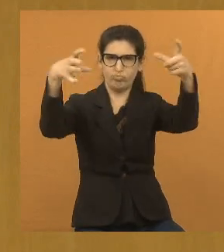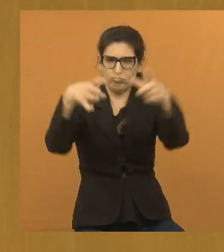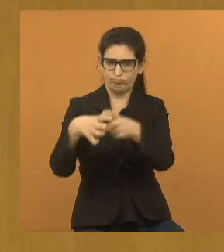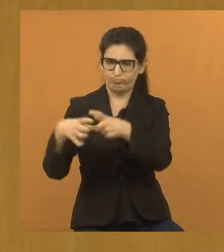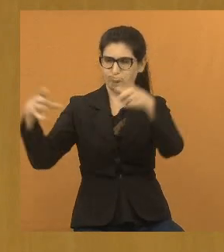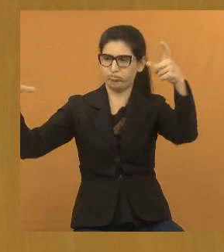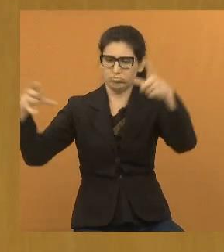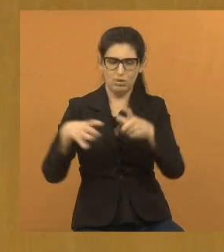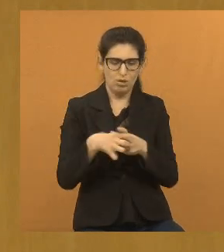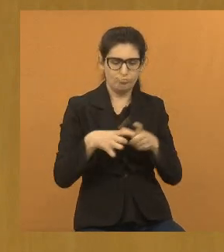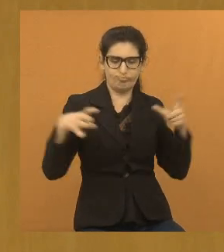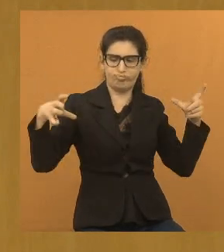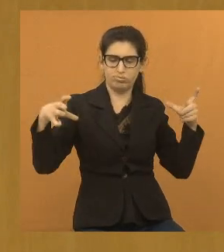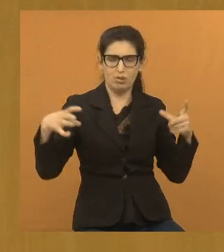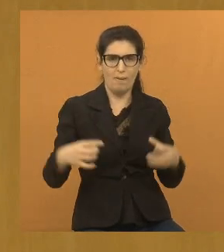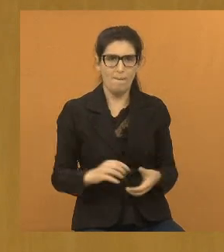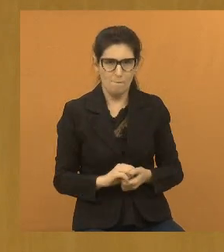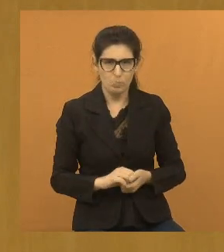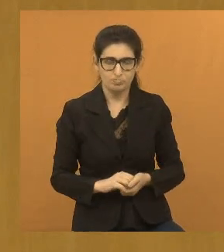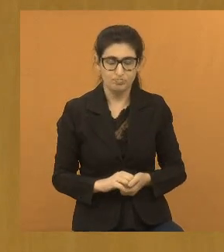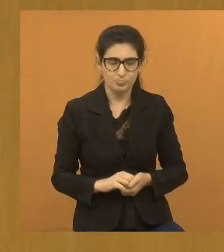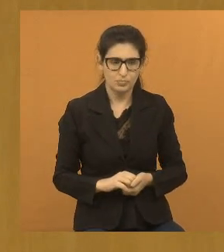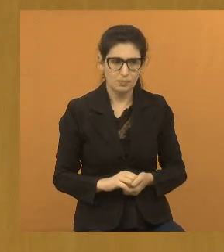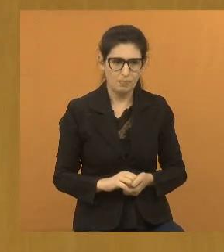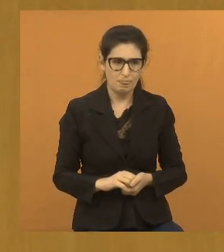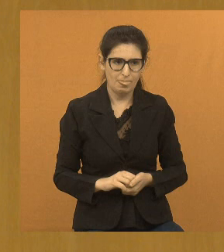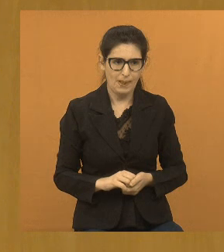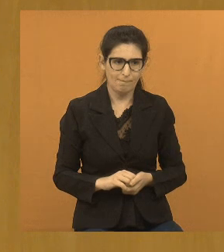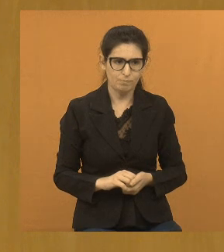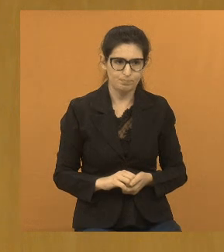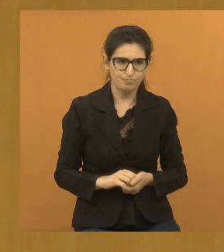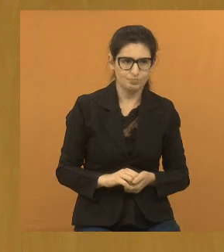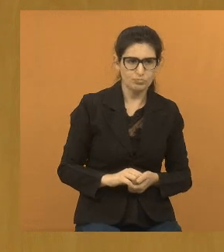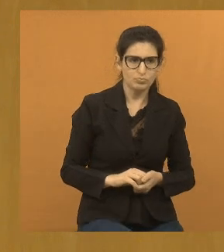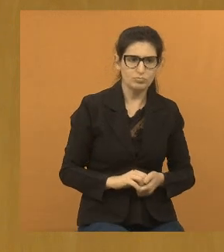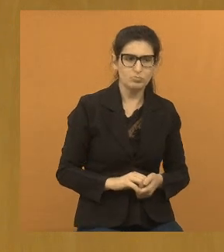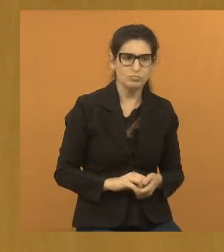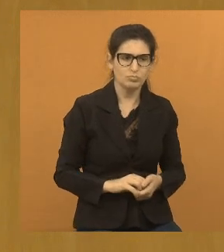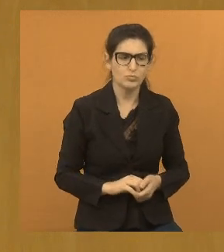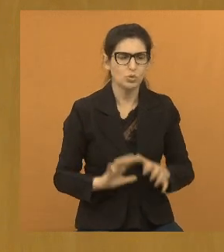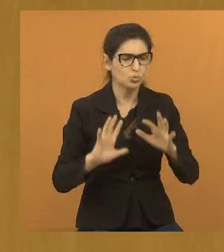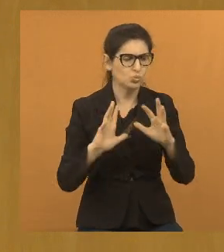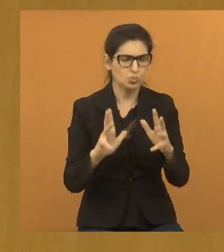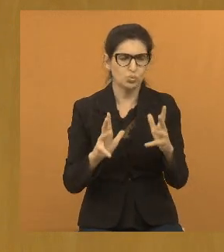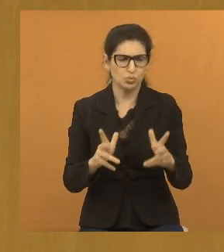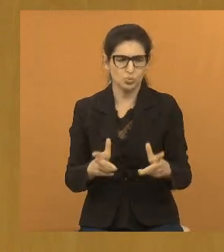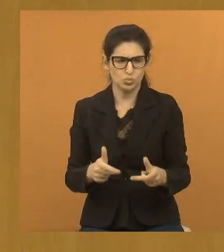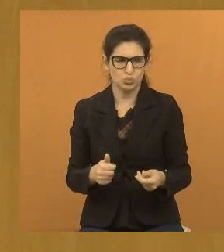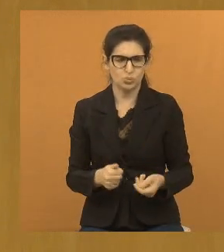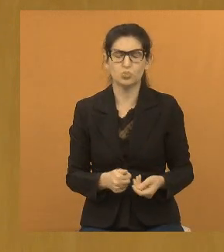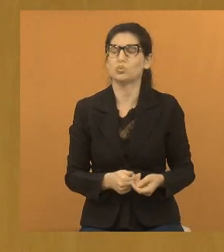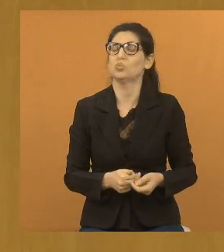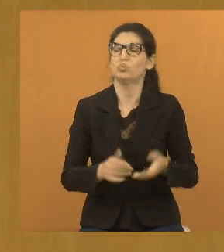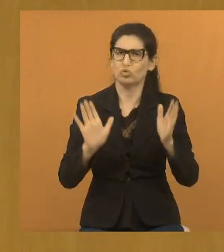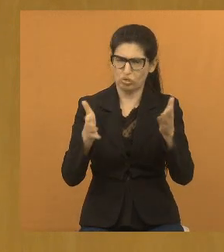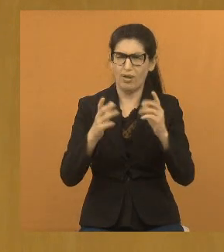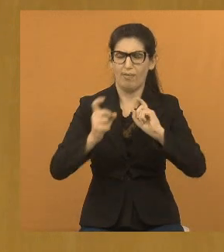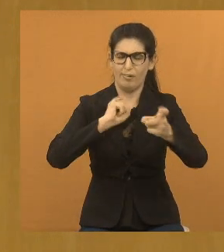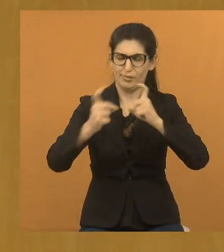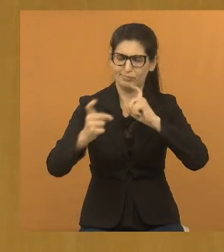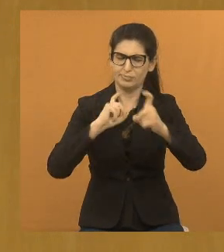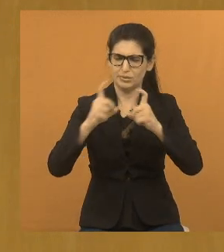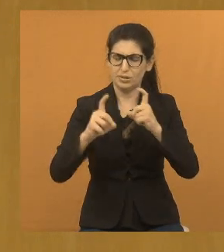sendo apontadas e que foram apontadas tanto nas oficinas participativas como nessas audiências